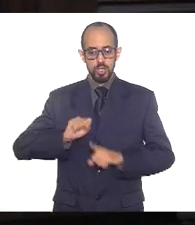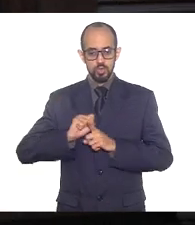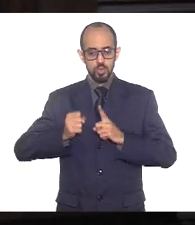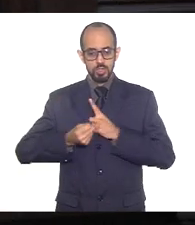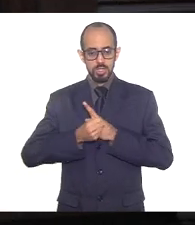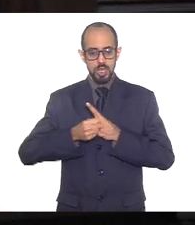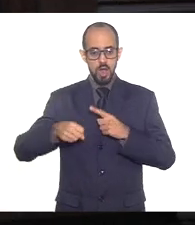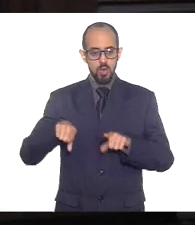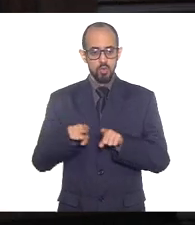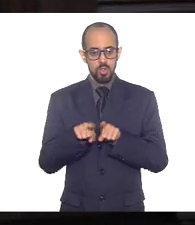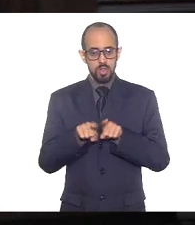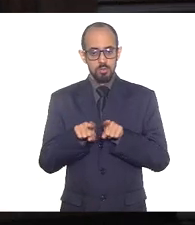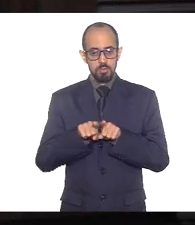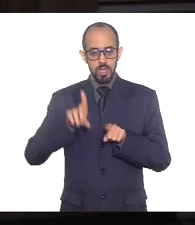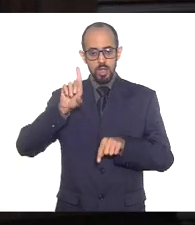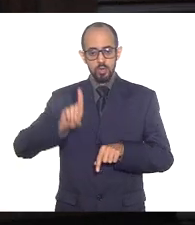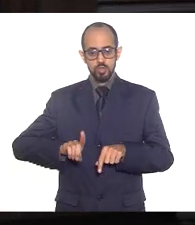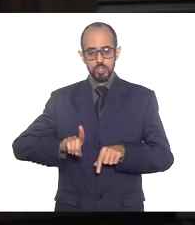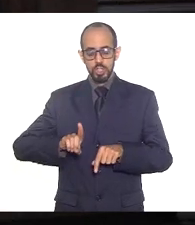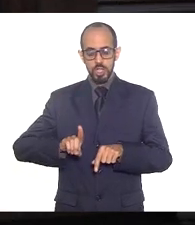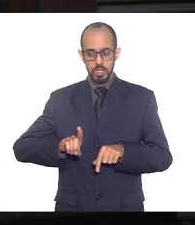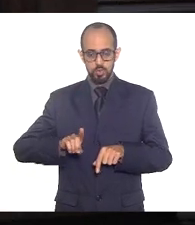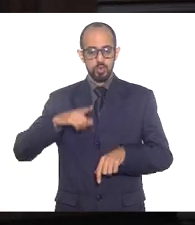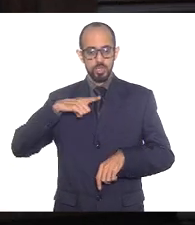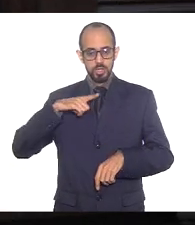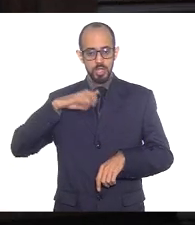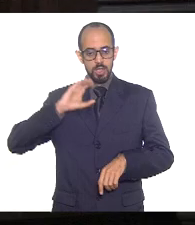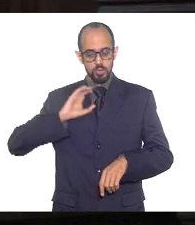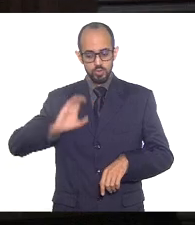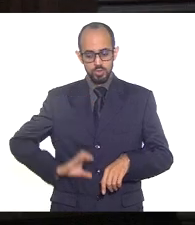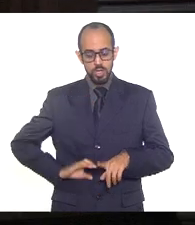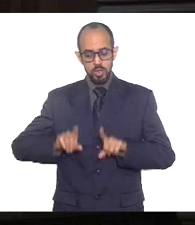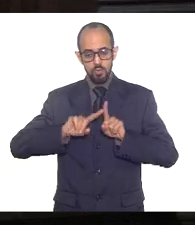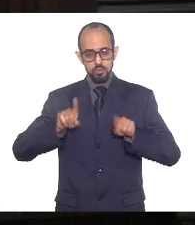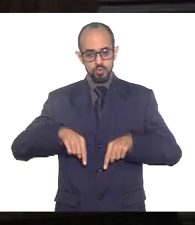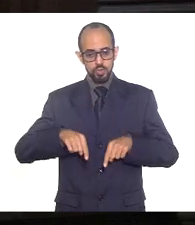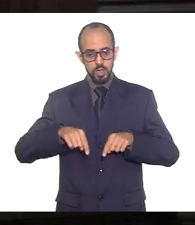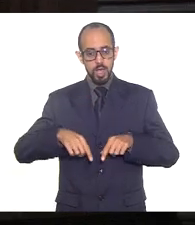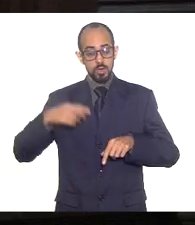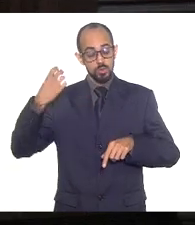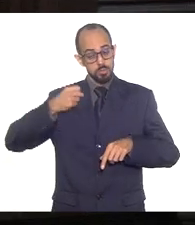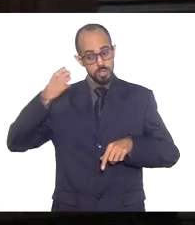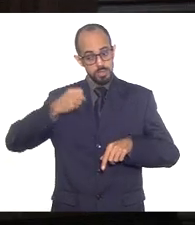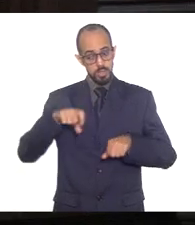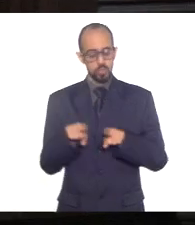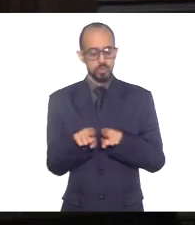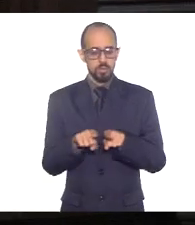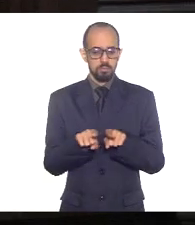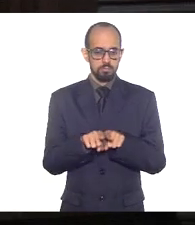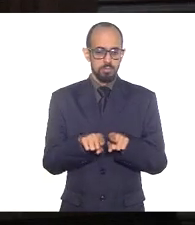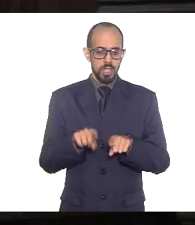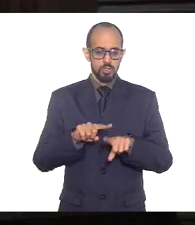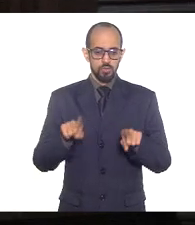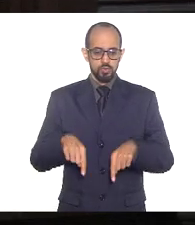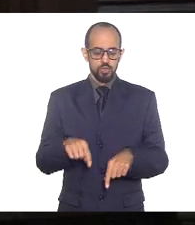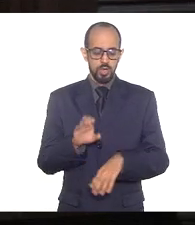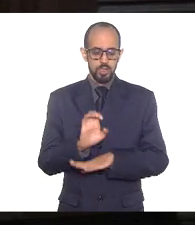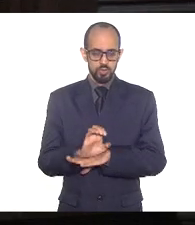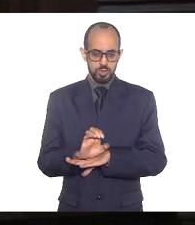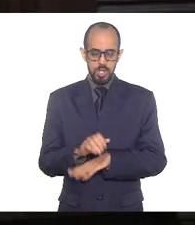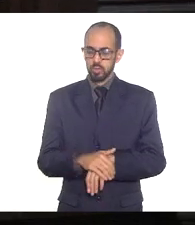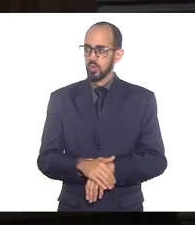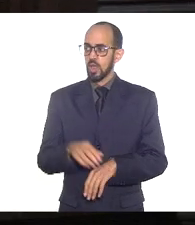consequentemente em relação ao direito a aposentadoria e o direito à pensão de servidores estaduais quero lembrar por exemplo